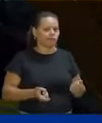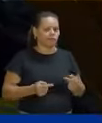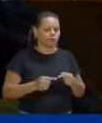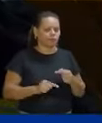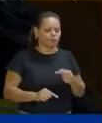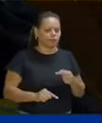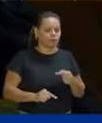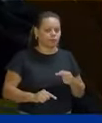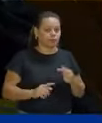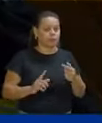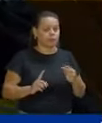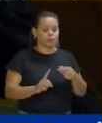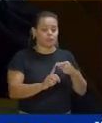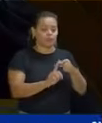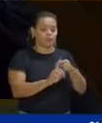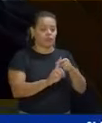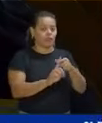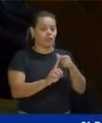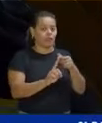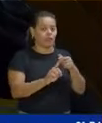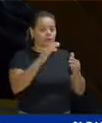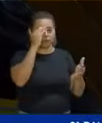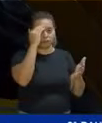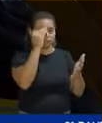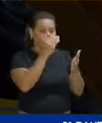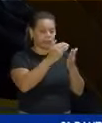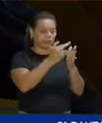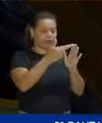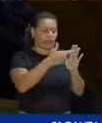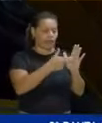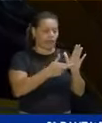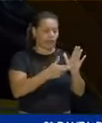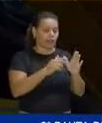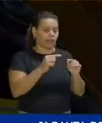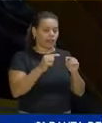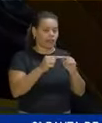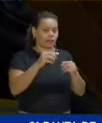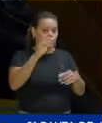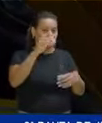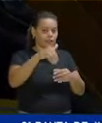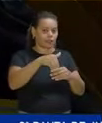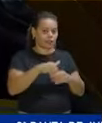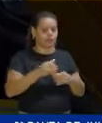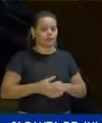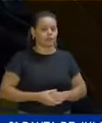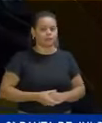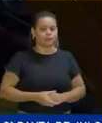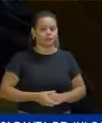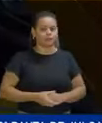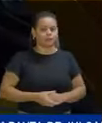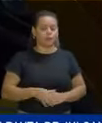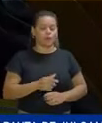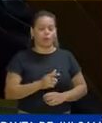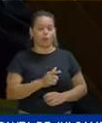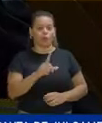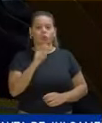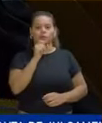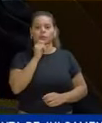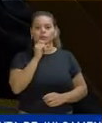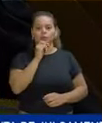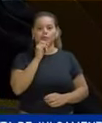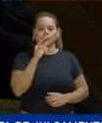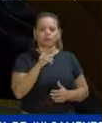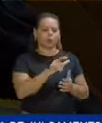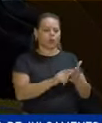regras da eleição. Outro fato apontado como determinante para a nulidade buscada foi de que a